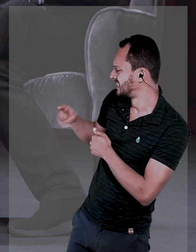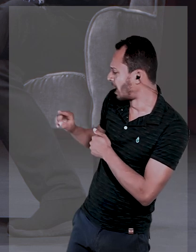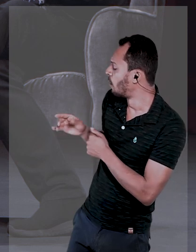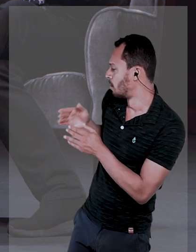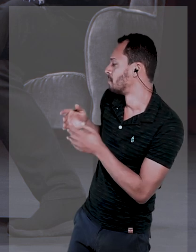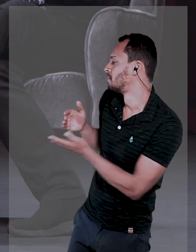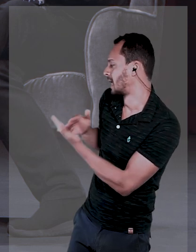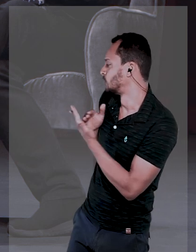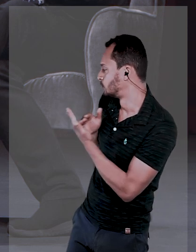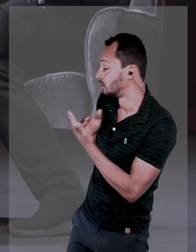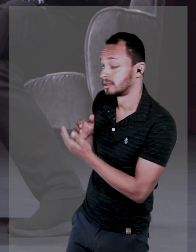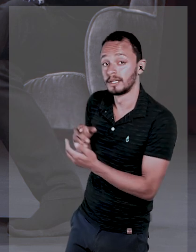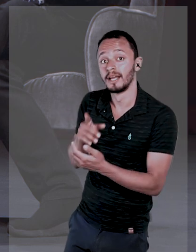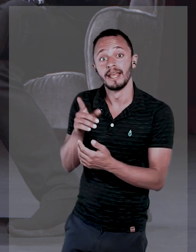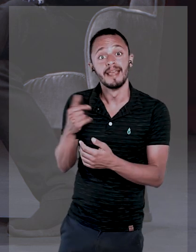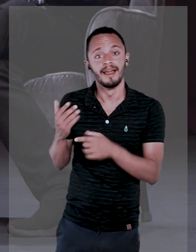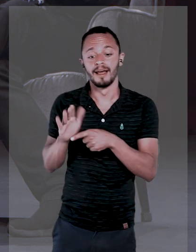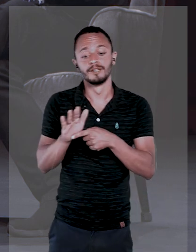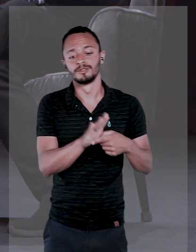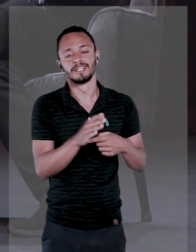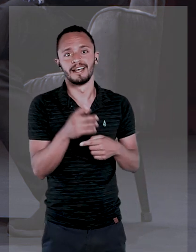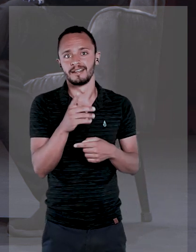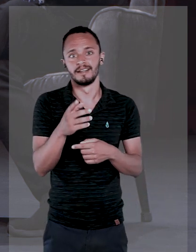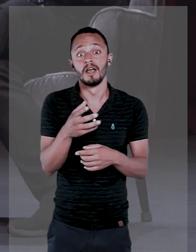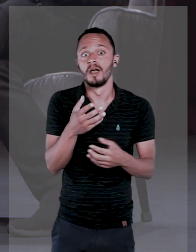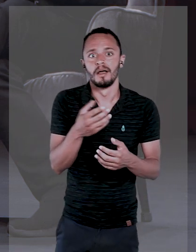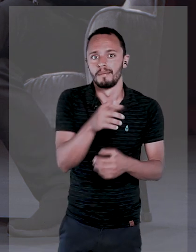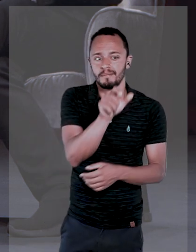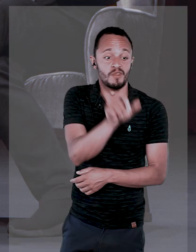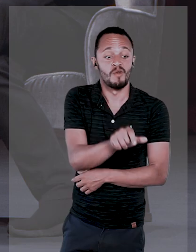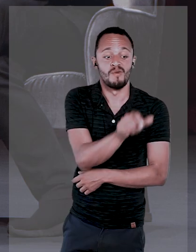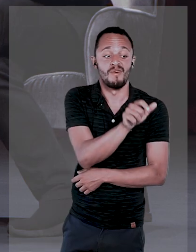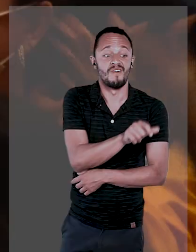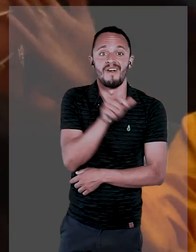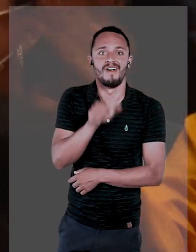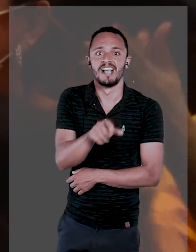Conceição Evaristo. Então...